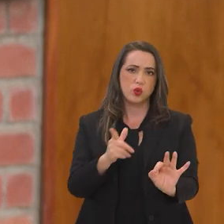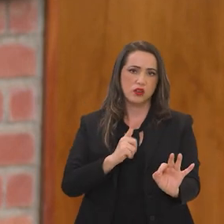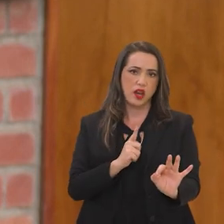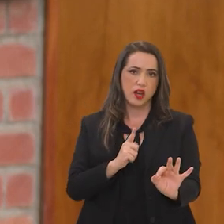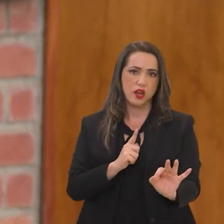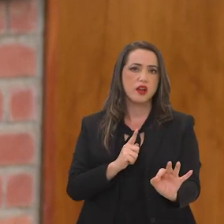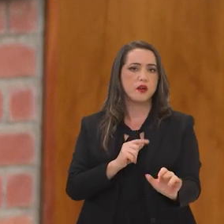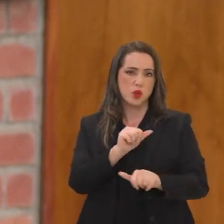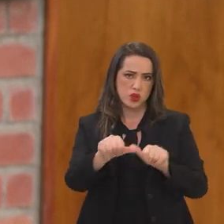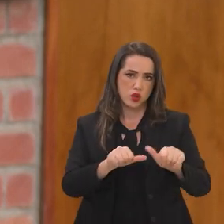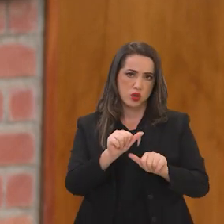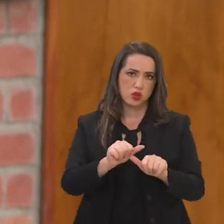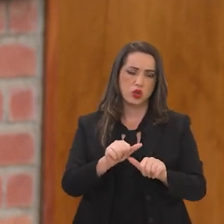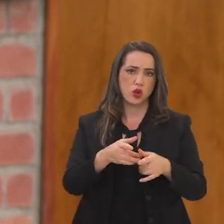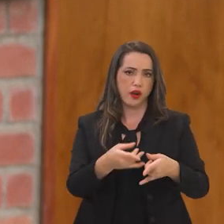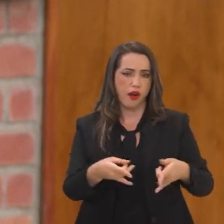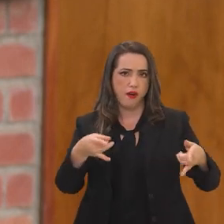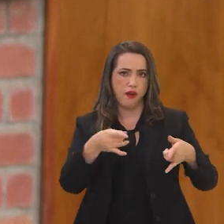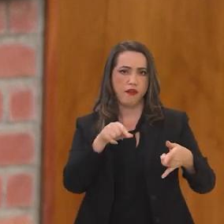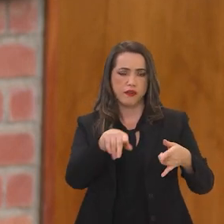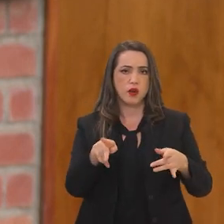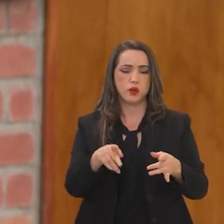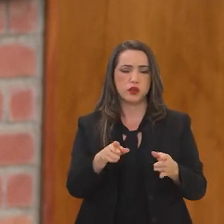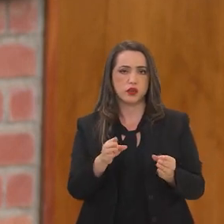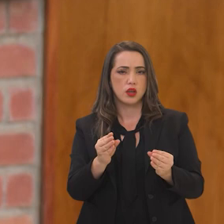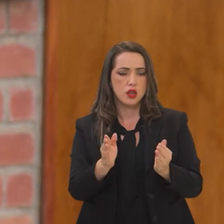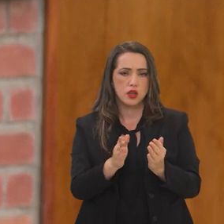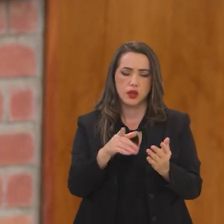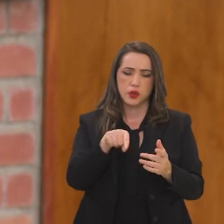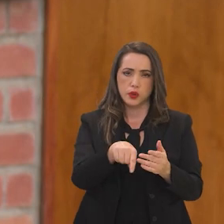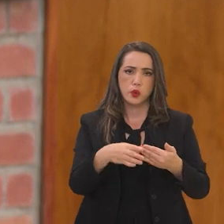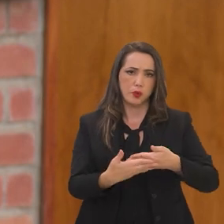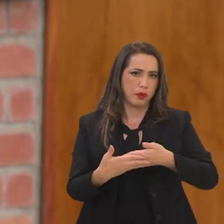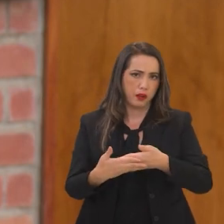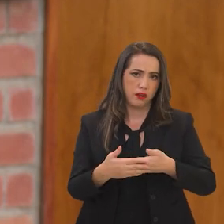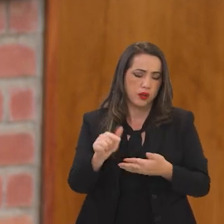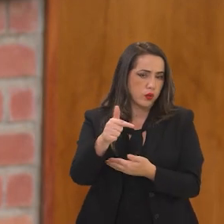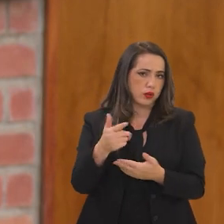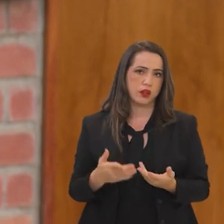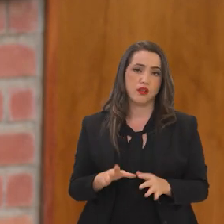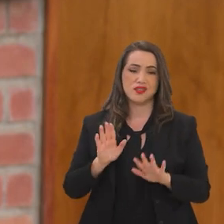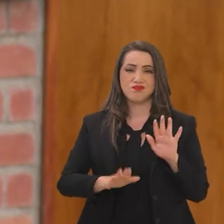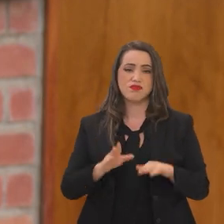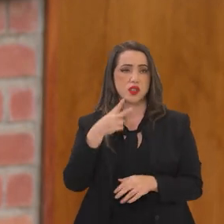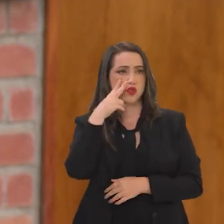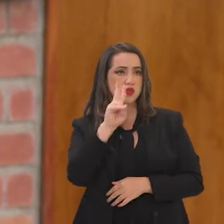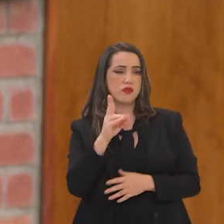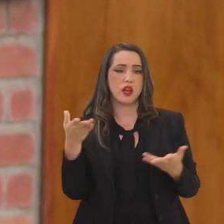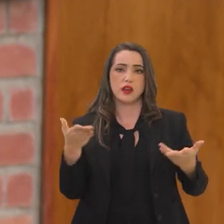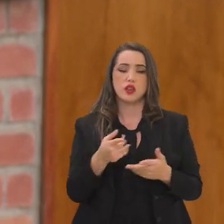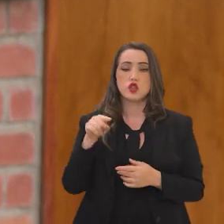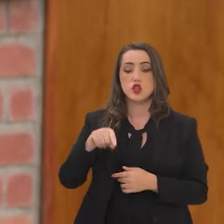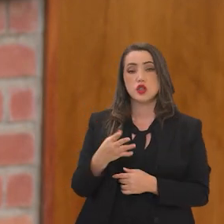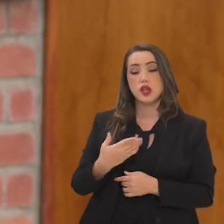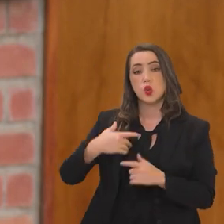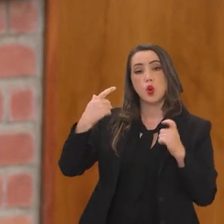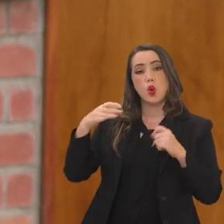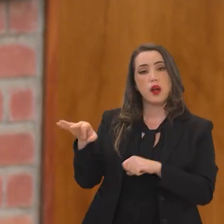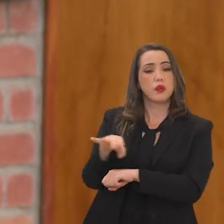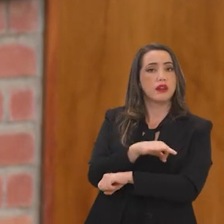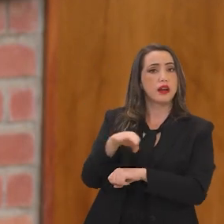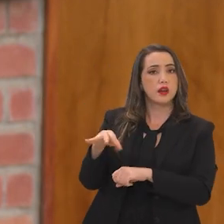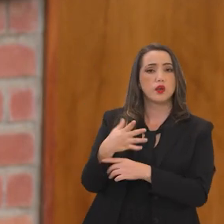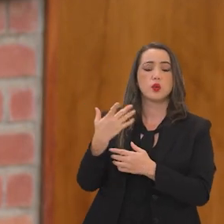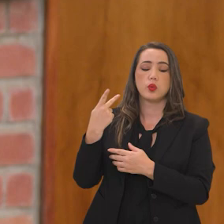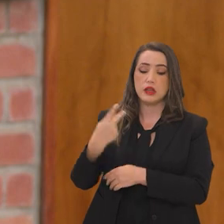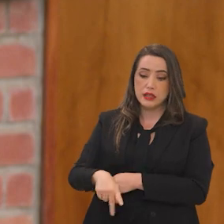trocar a fralda etc como fraudar então a gente percebe que mesmo a estrutura física né arquitetônica a gente tá aqui no Marco da arquitetura né